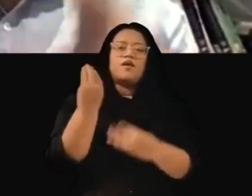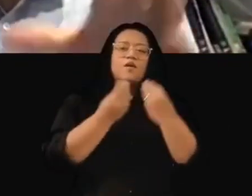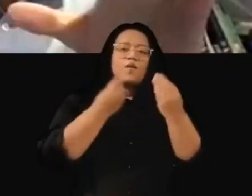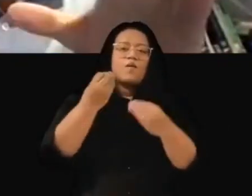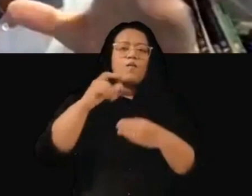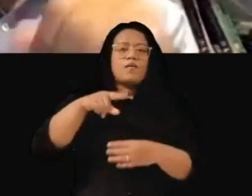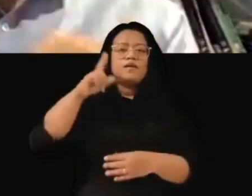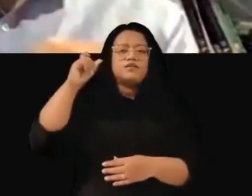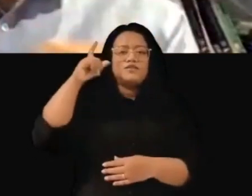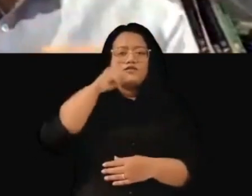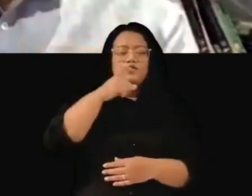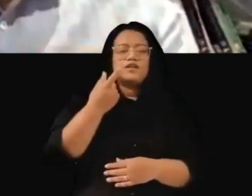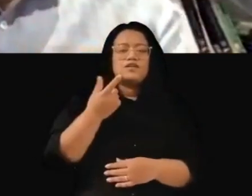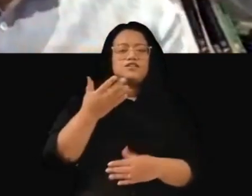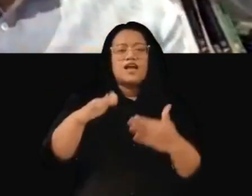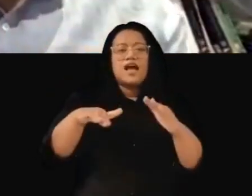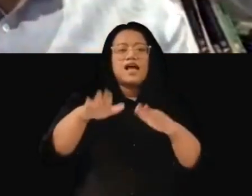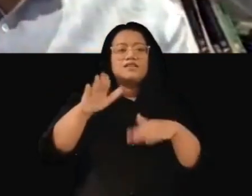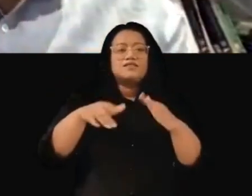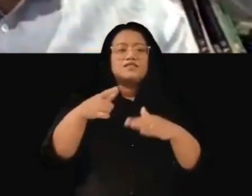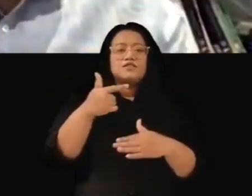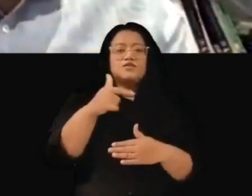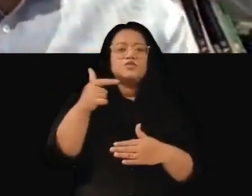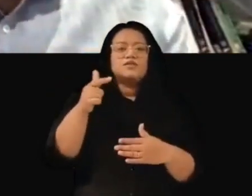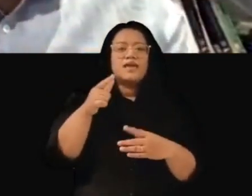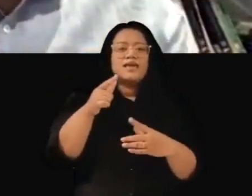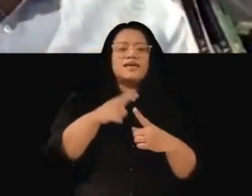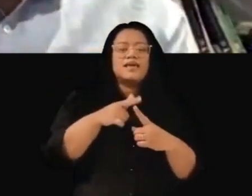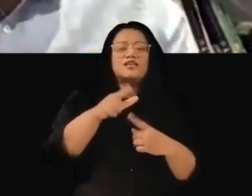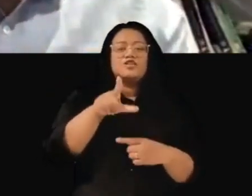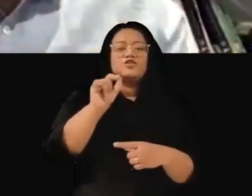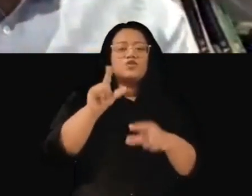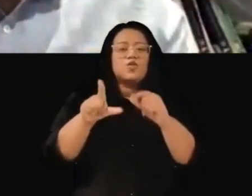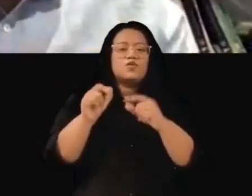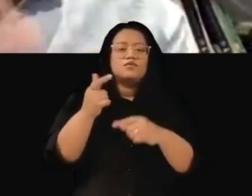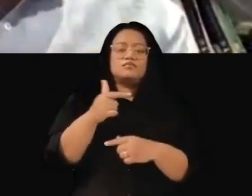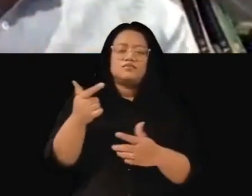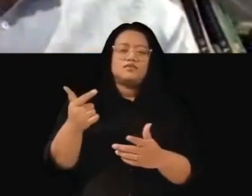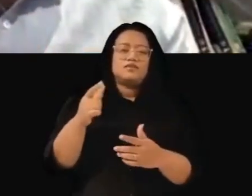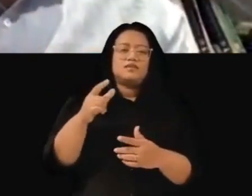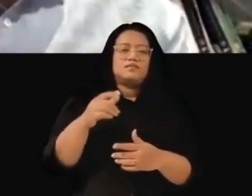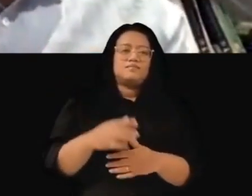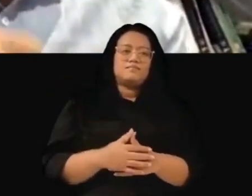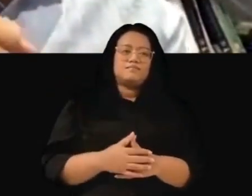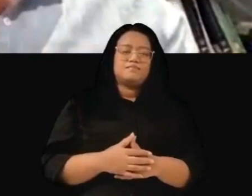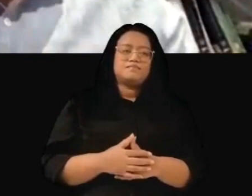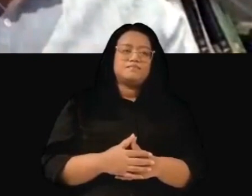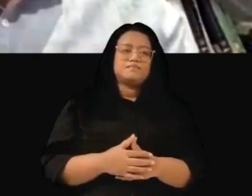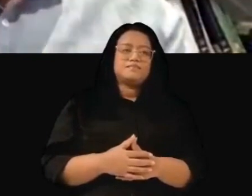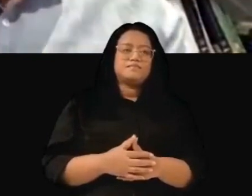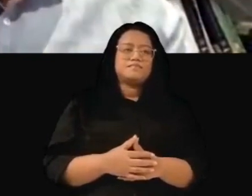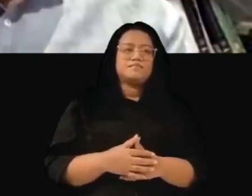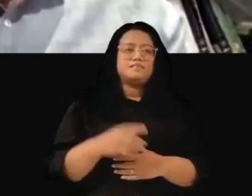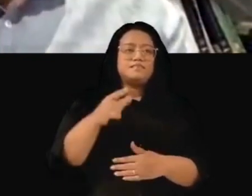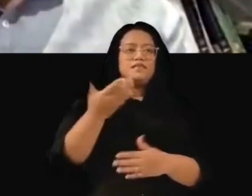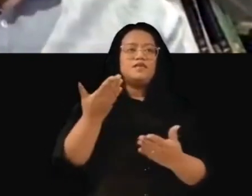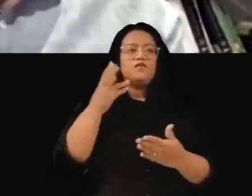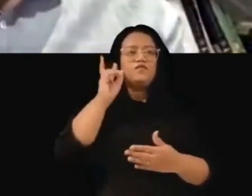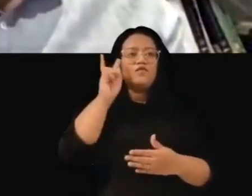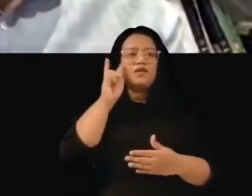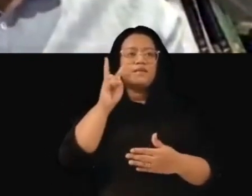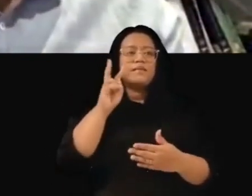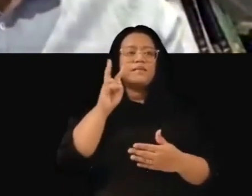preocupação. Não teria alternativas para apontar, mas de fato, uma grande preocupação. Aí eu vou lembrar a vocês algo